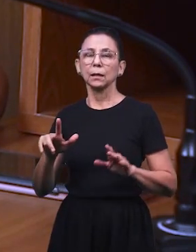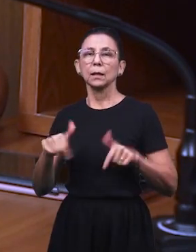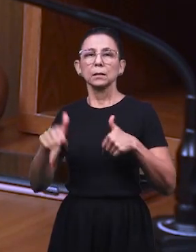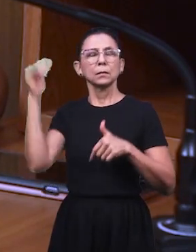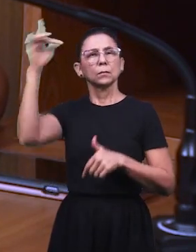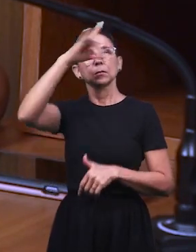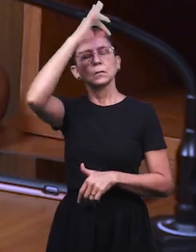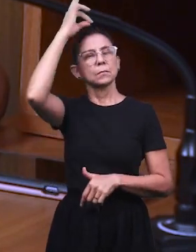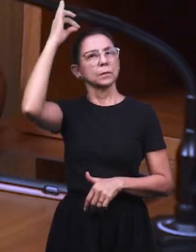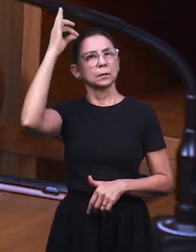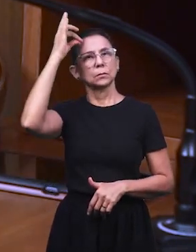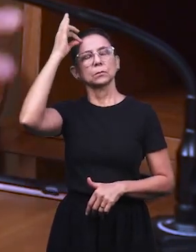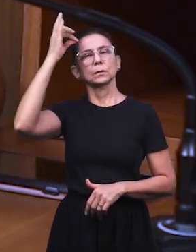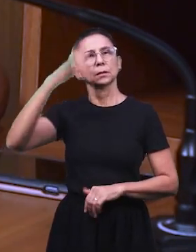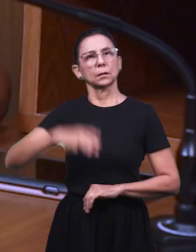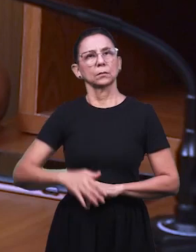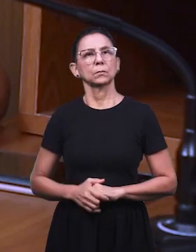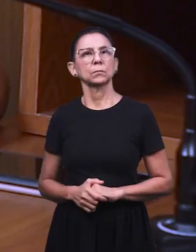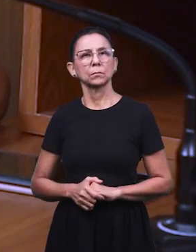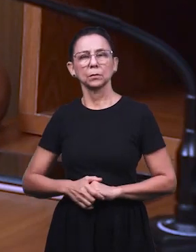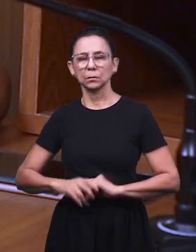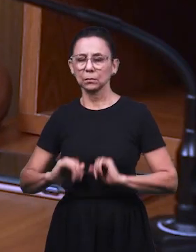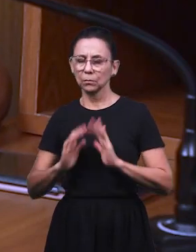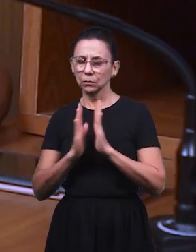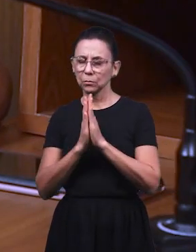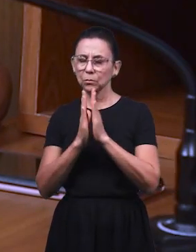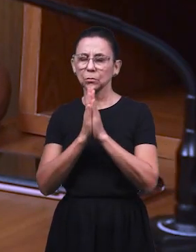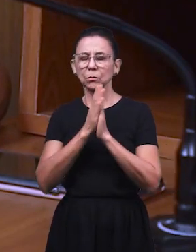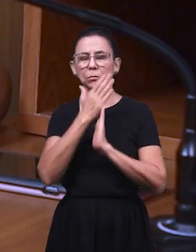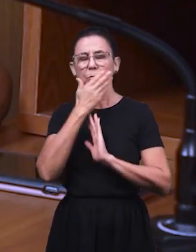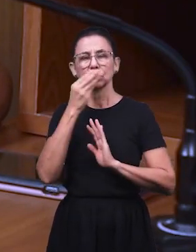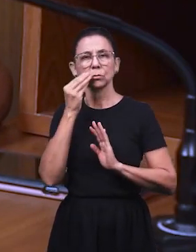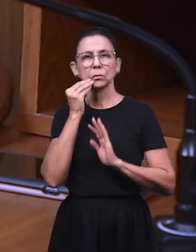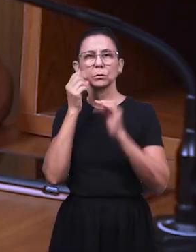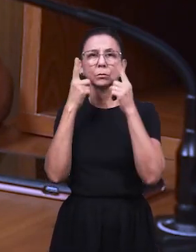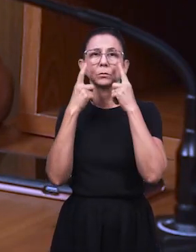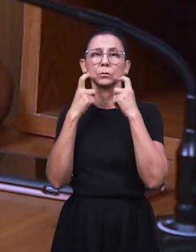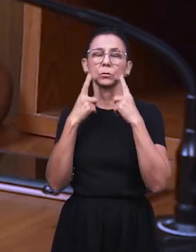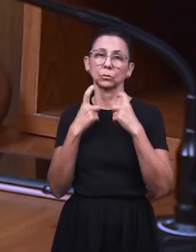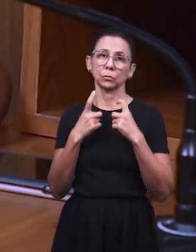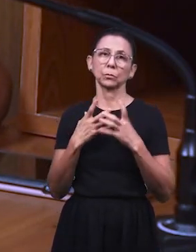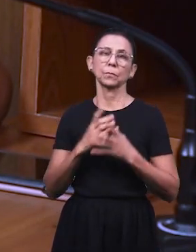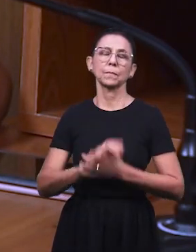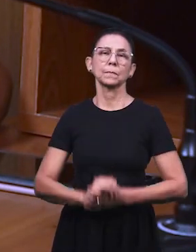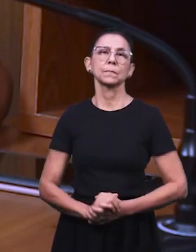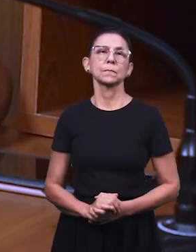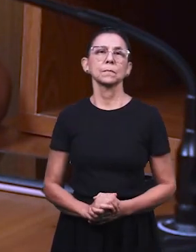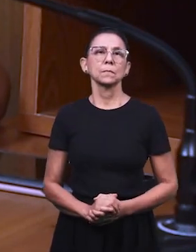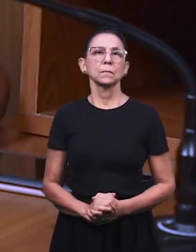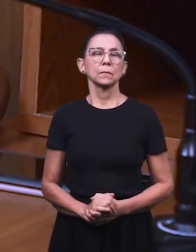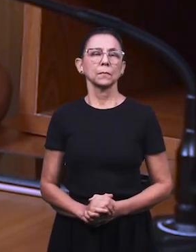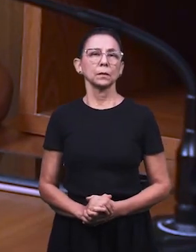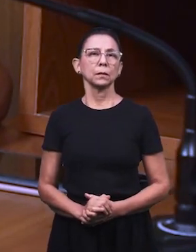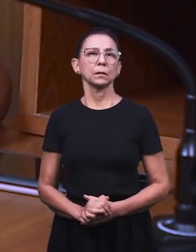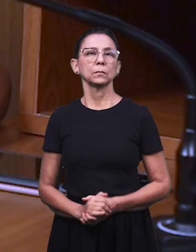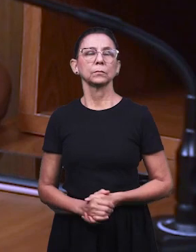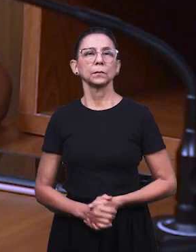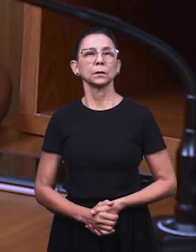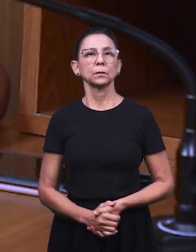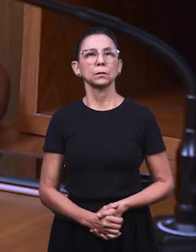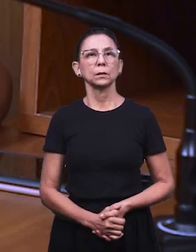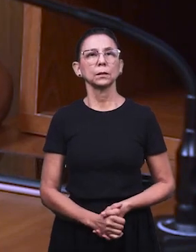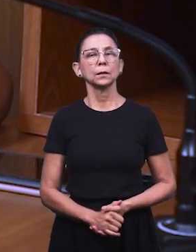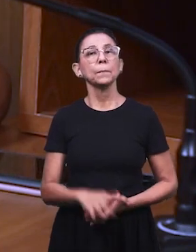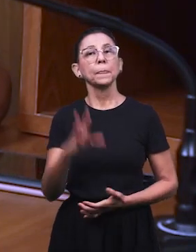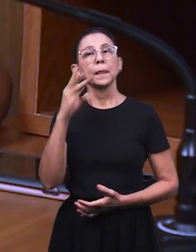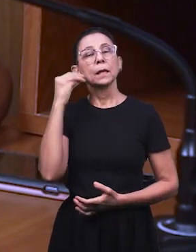vai agir, né, na apresentação, não. É o Espírito Santo que vai agir. Então, tudo isso é feito com muita oração, com